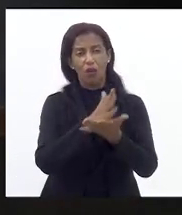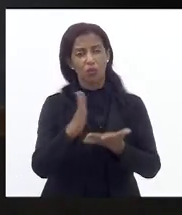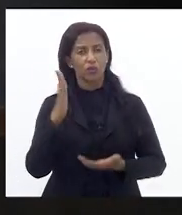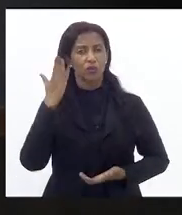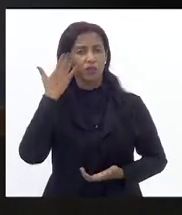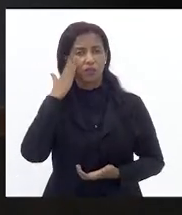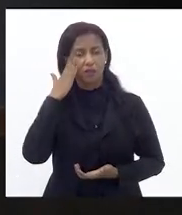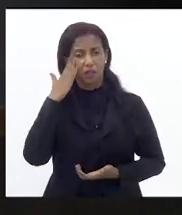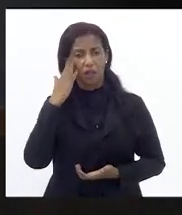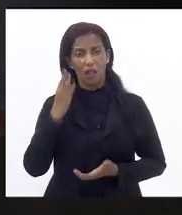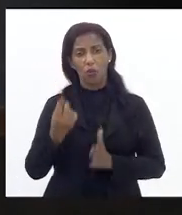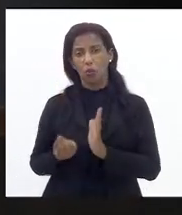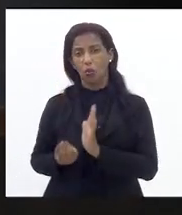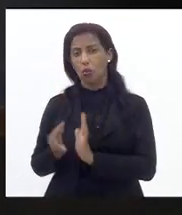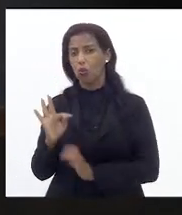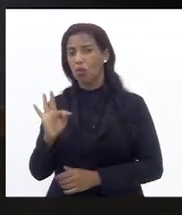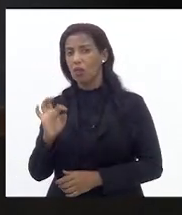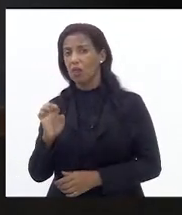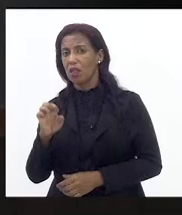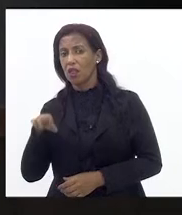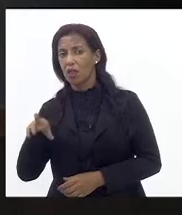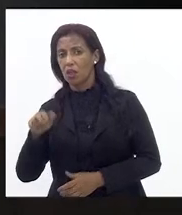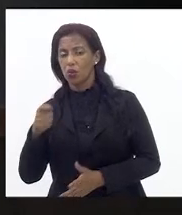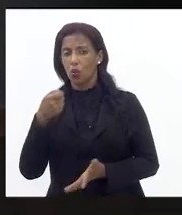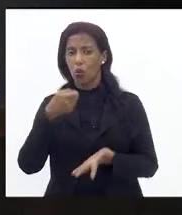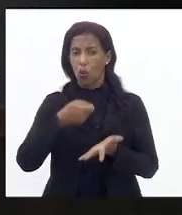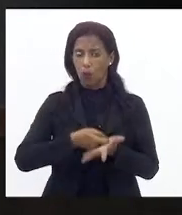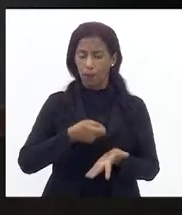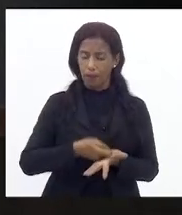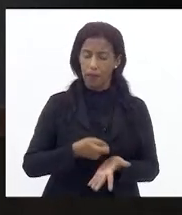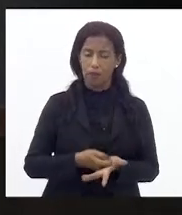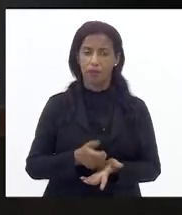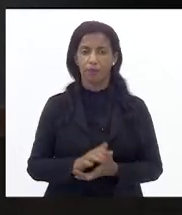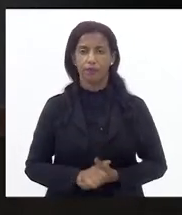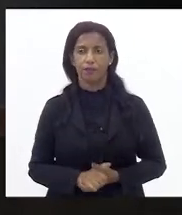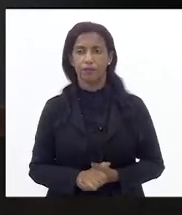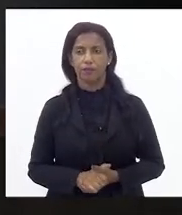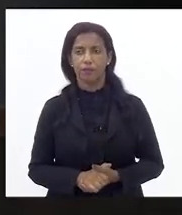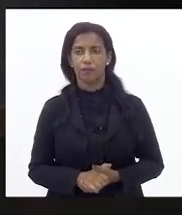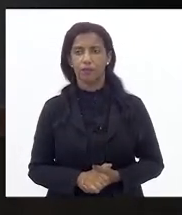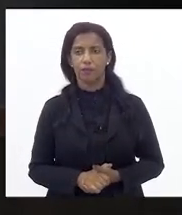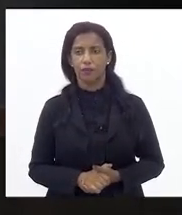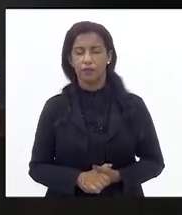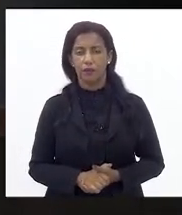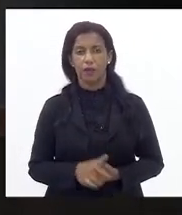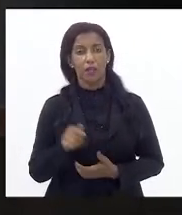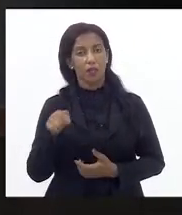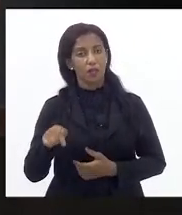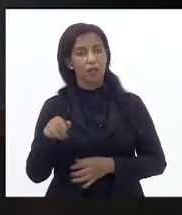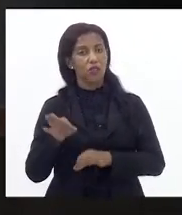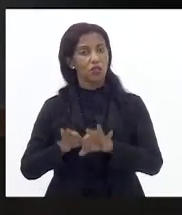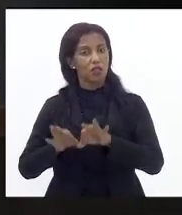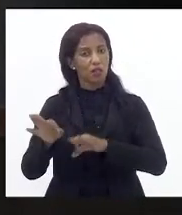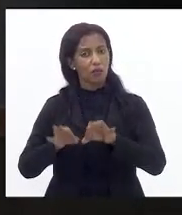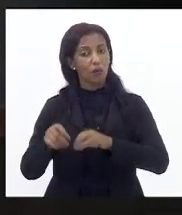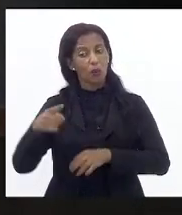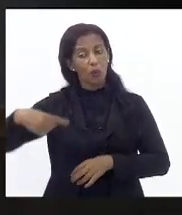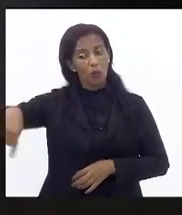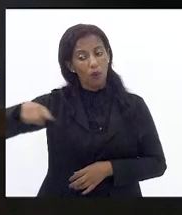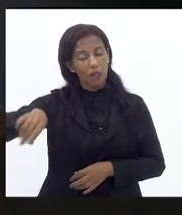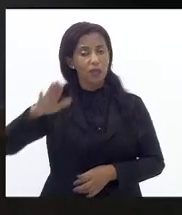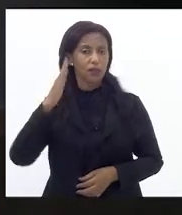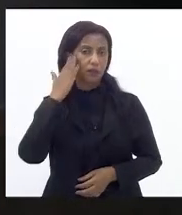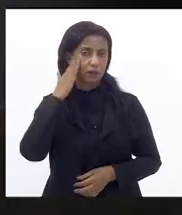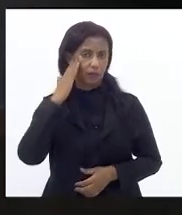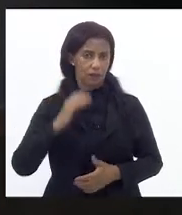entendimentos do Tesouro Nacional obrigam de alguma forma que seja da forma como eles entendem